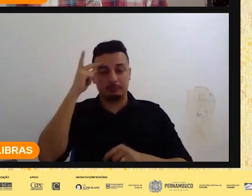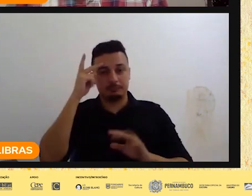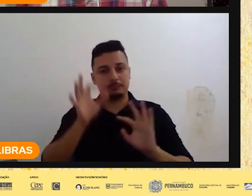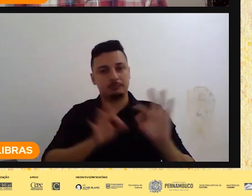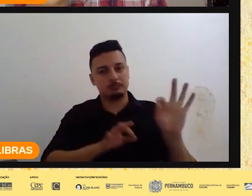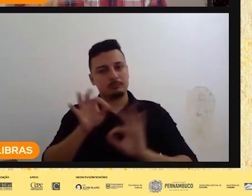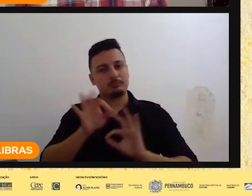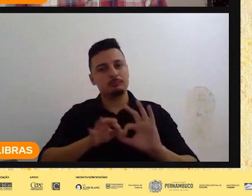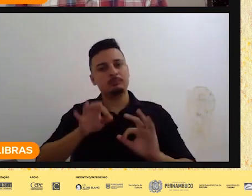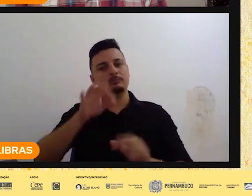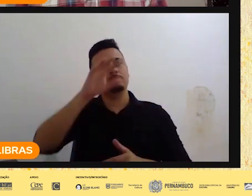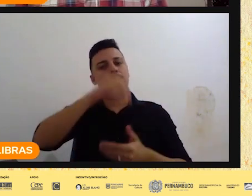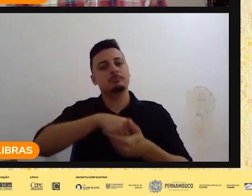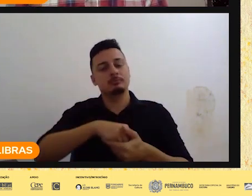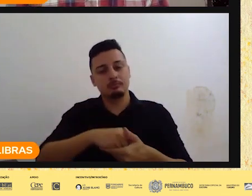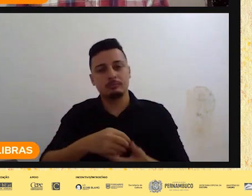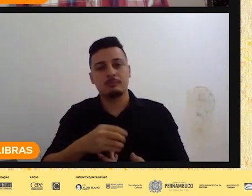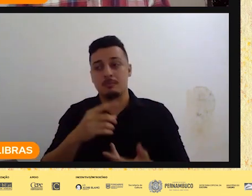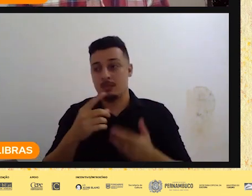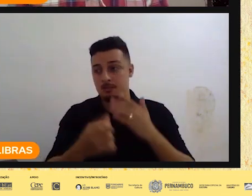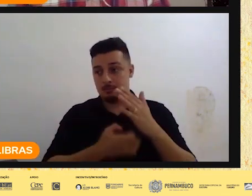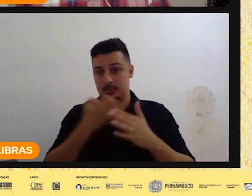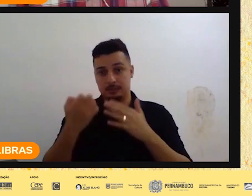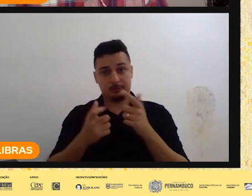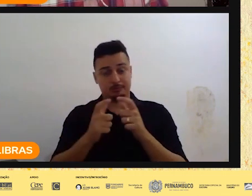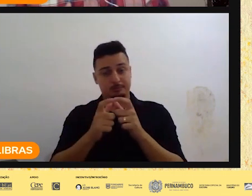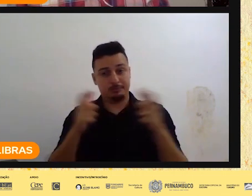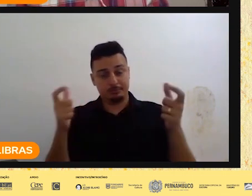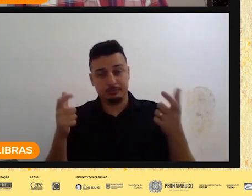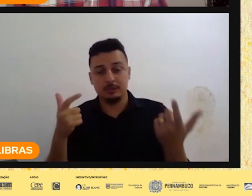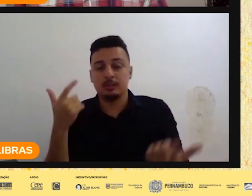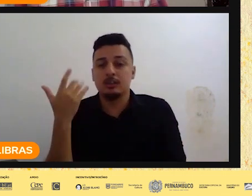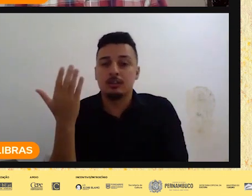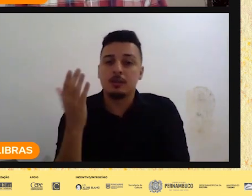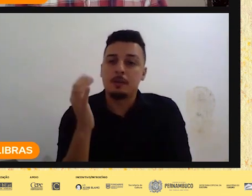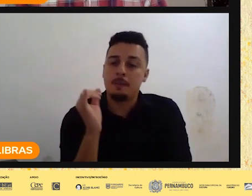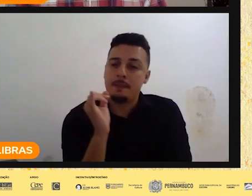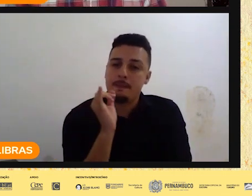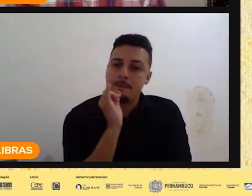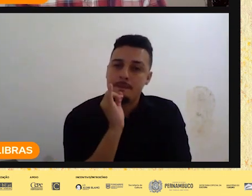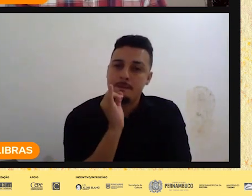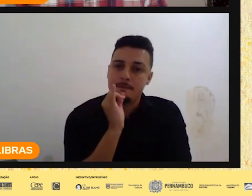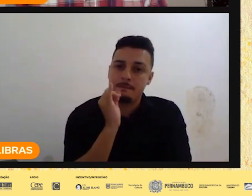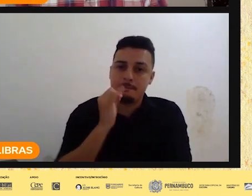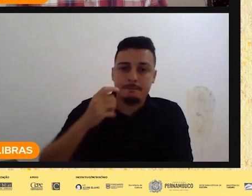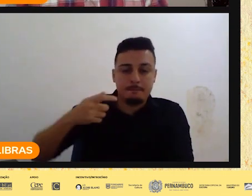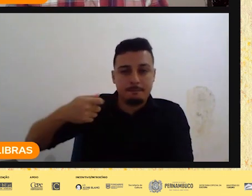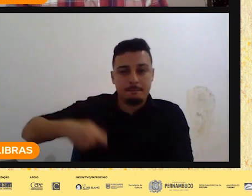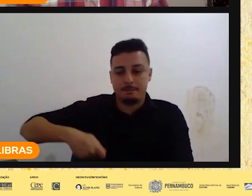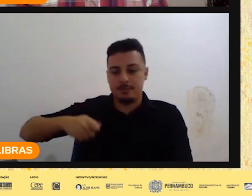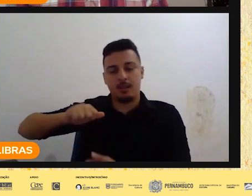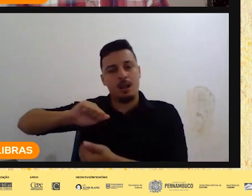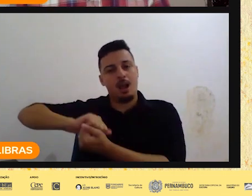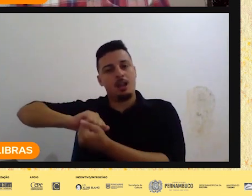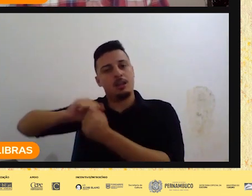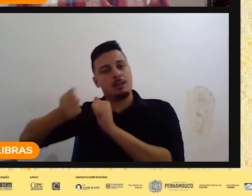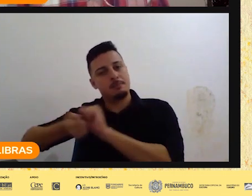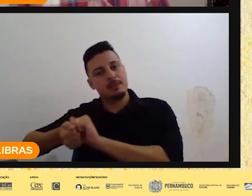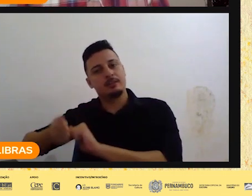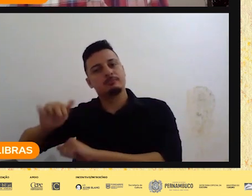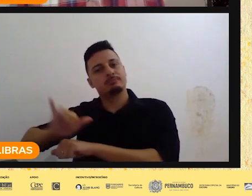patrocinadores que são empresas maiores. Então, no geral, você tem que sair se adaptando. Então,